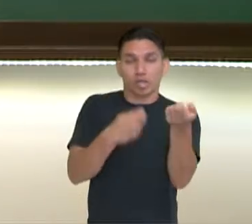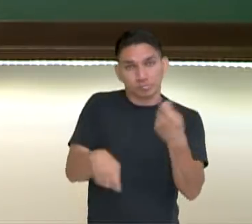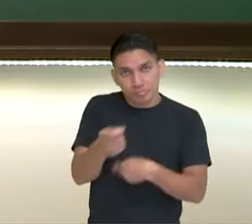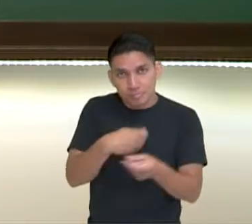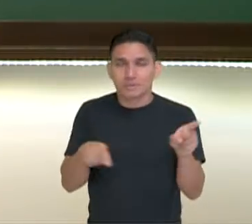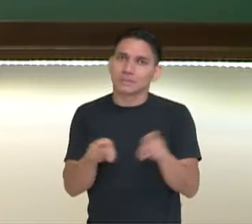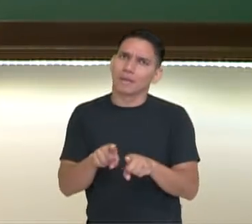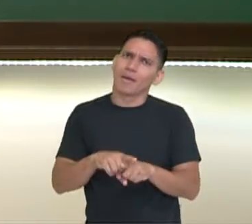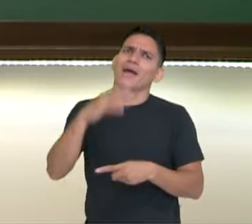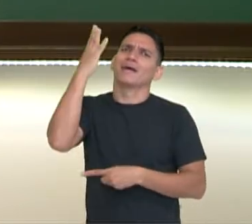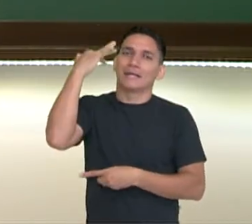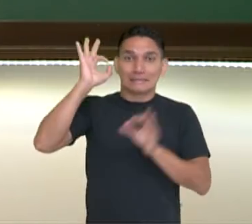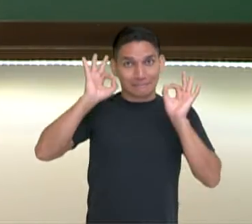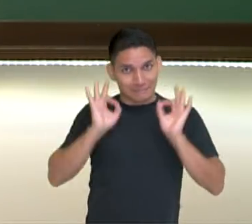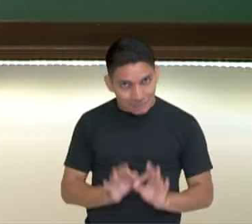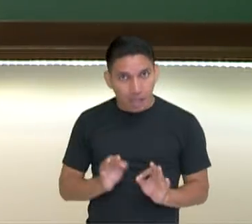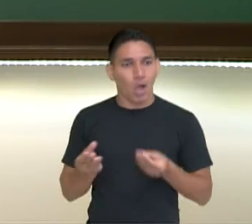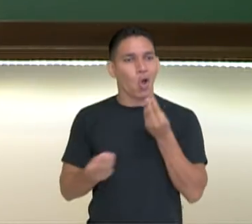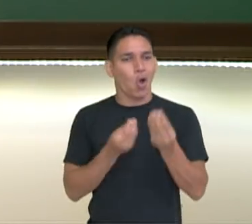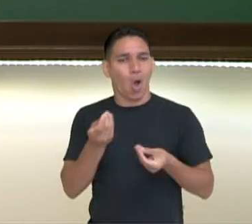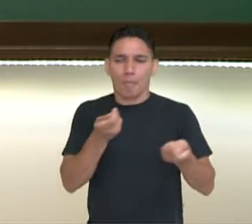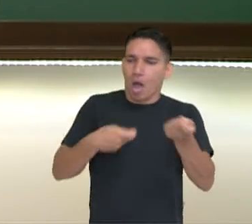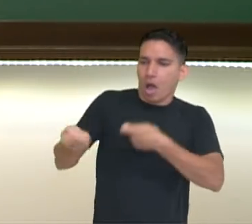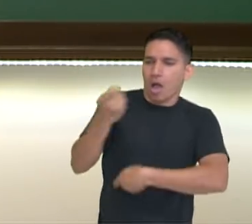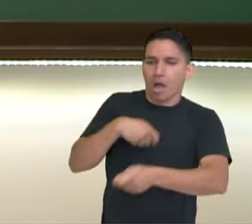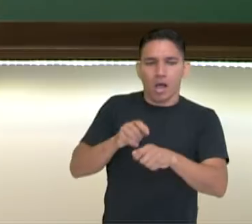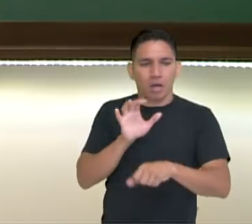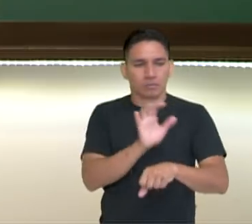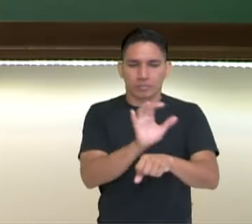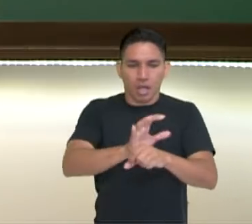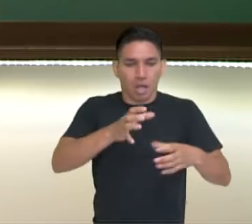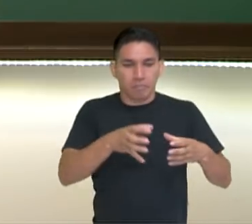mais certeza na administração de